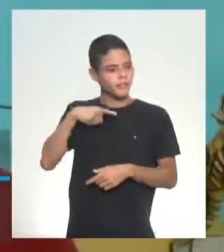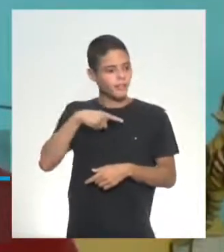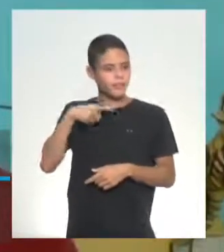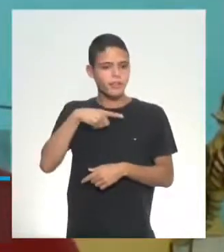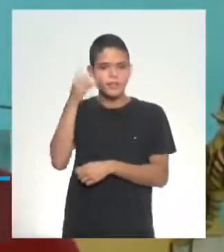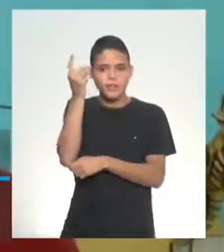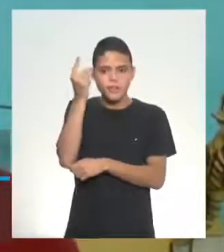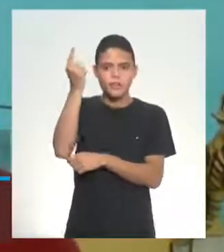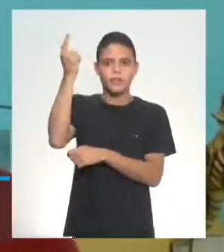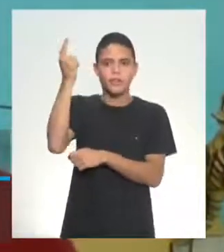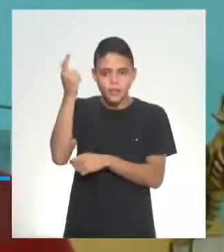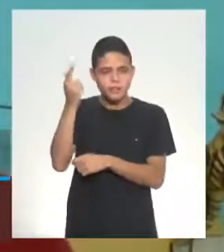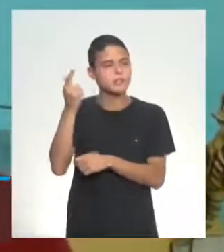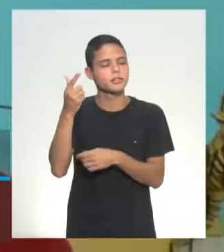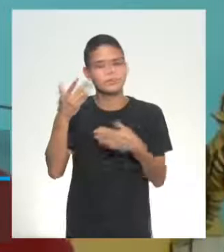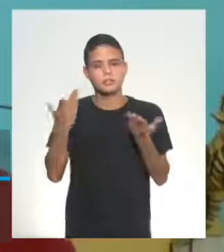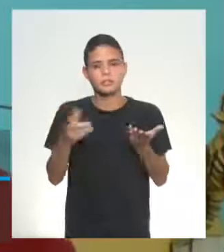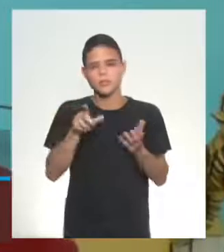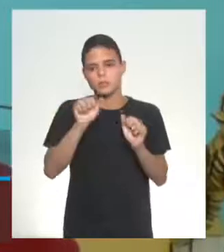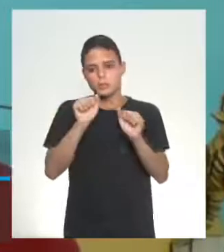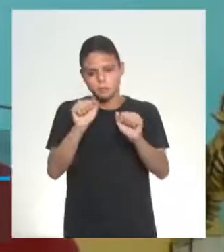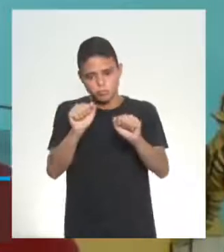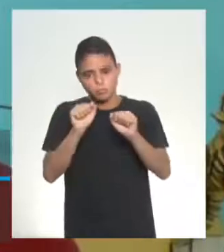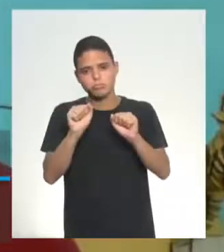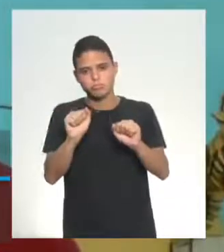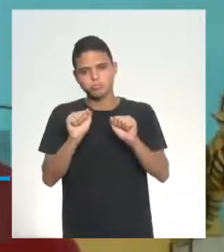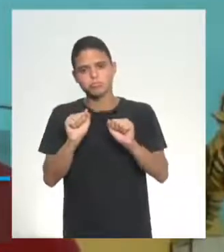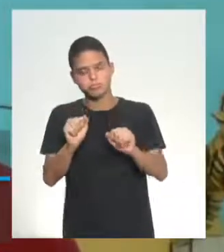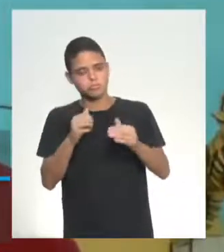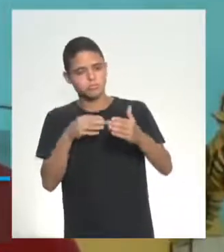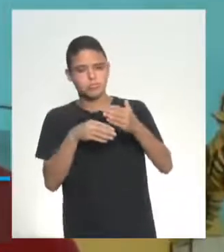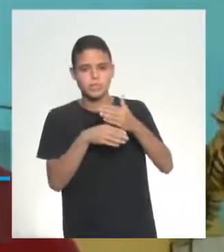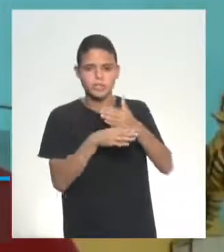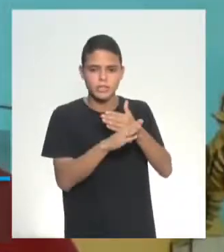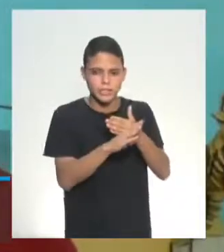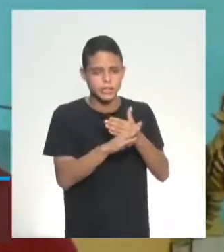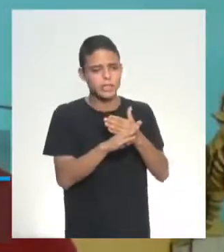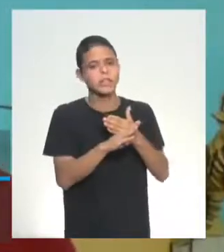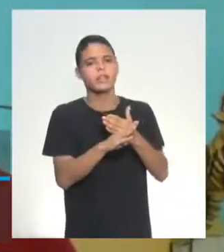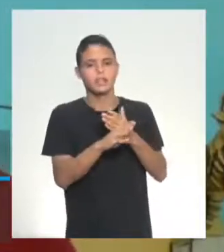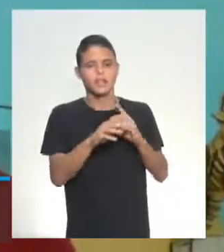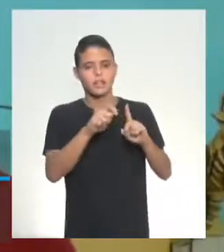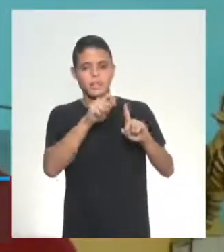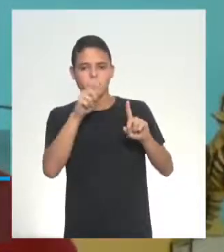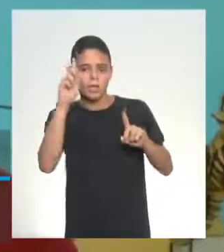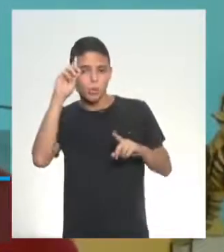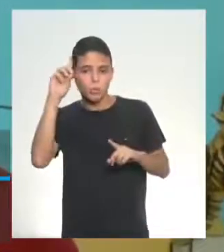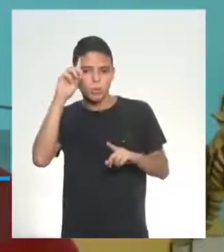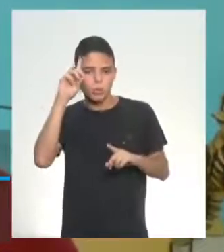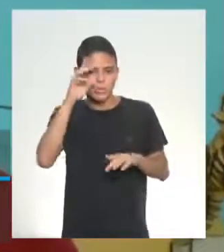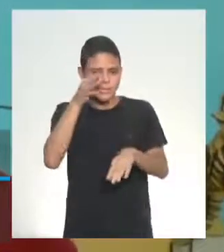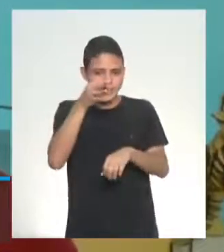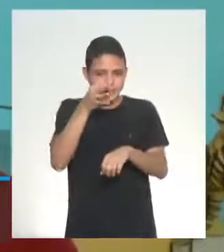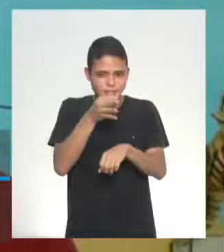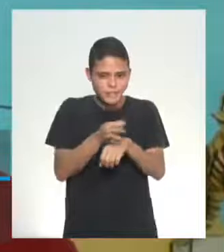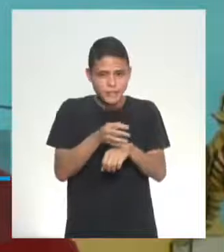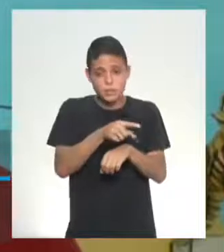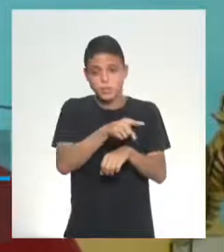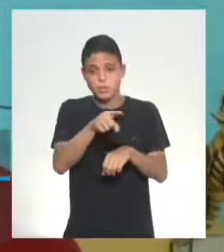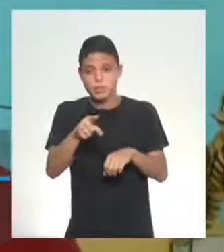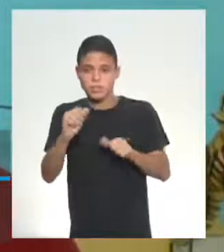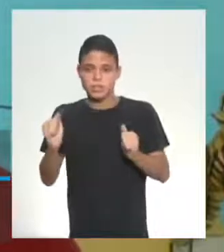não sabe muito bem como levar isso à frente, você vai poder agendar com a nossa equipe um dia para a gente sentar